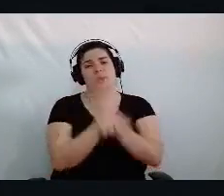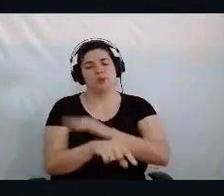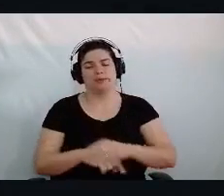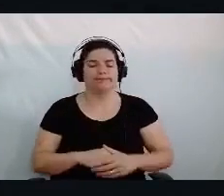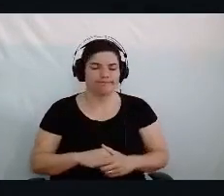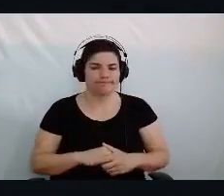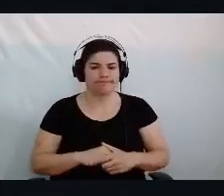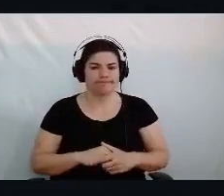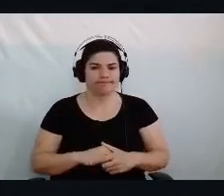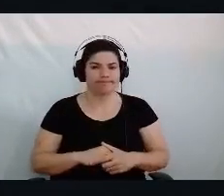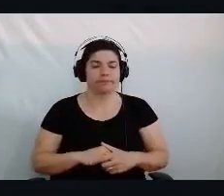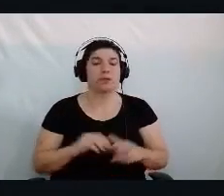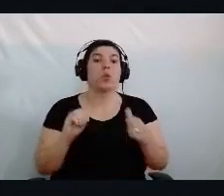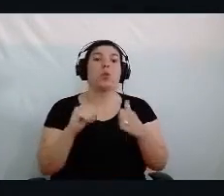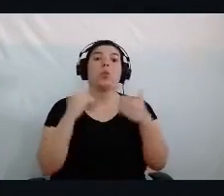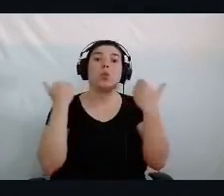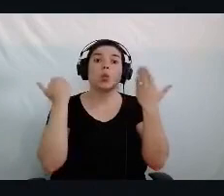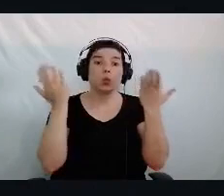Quando?